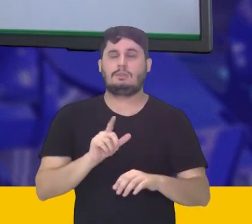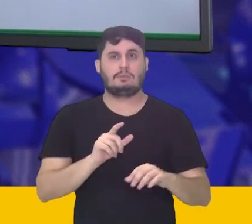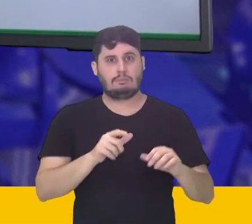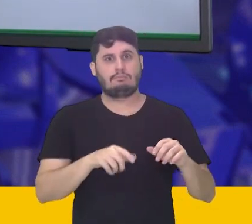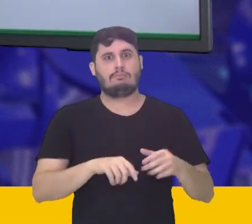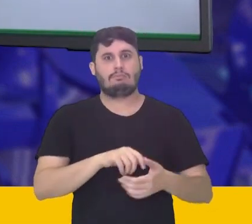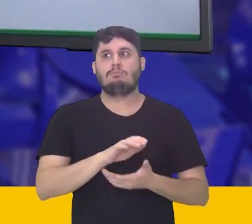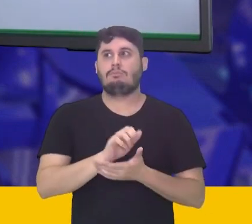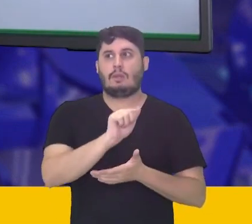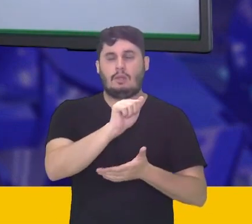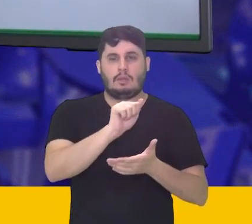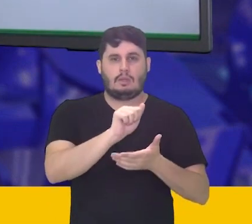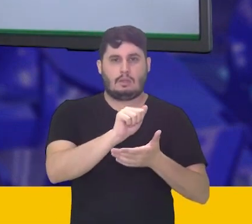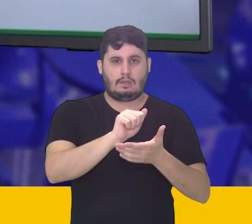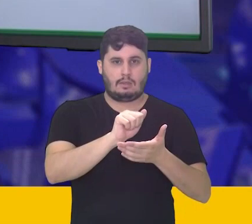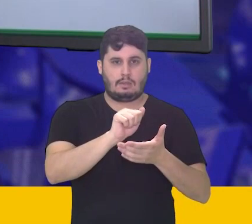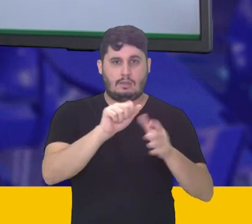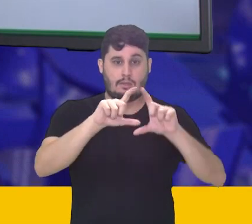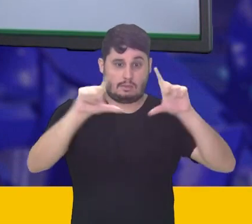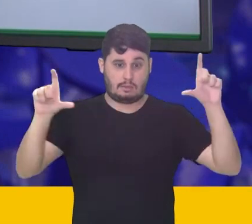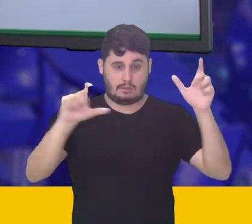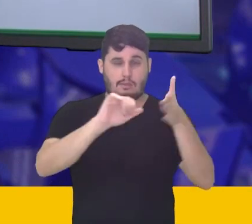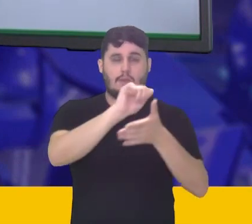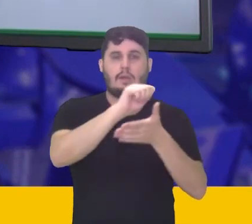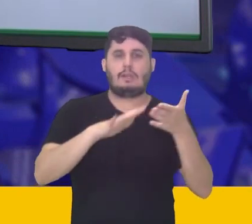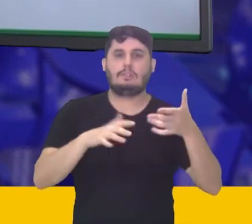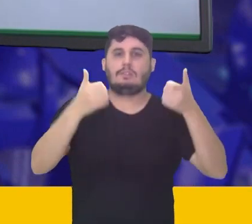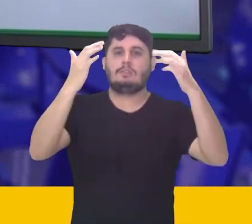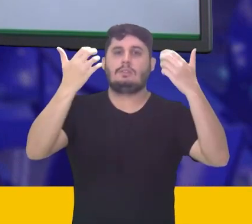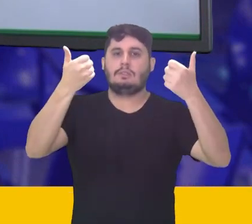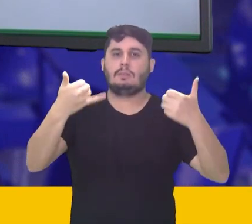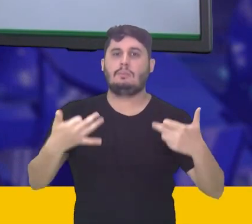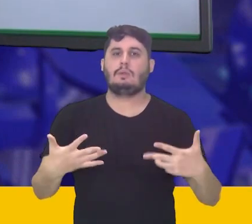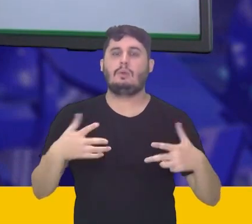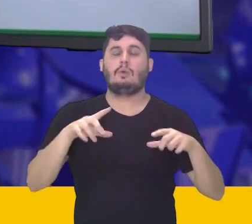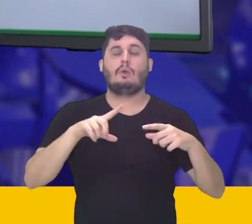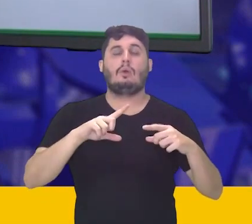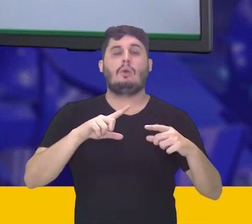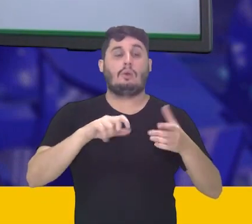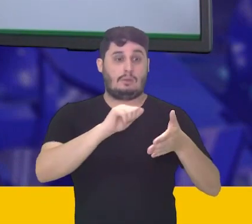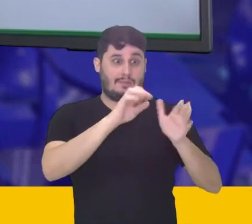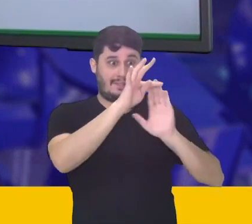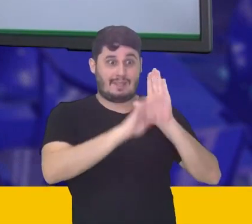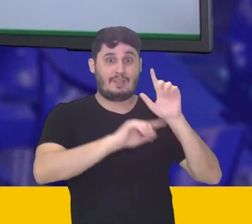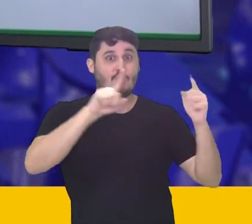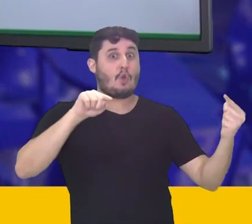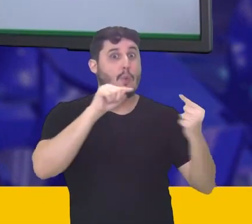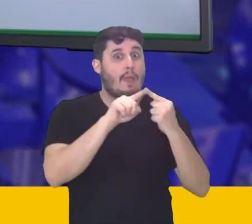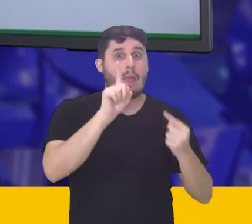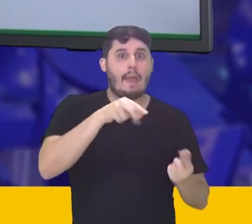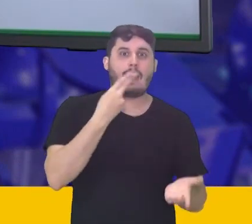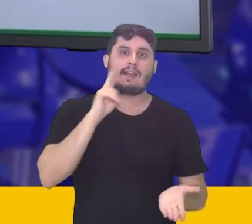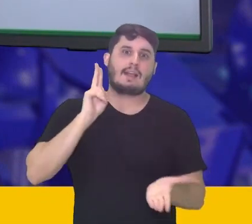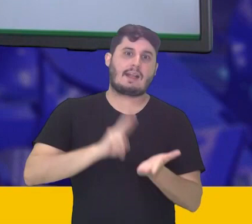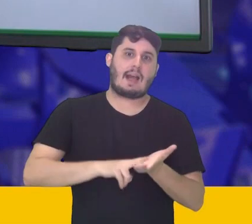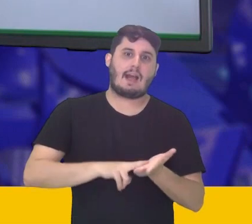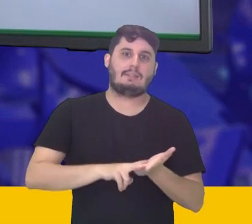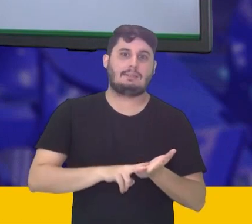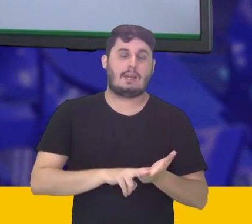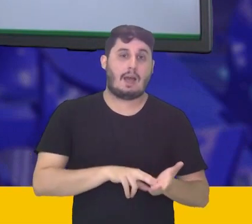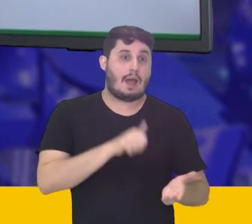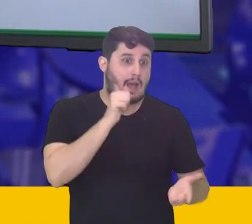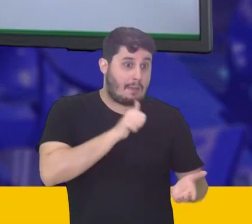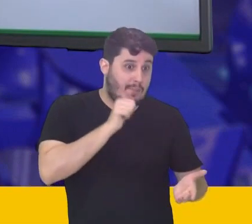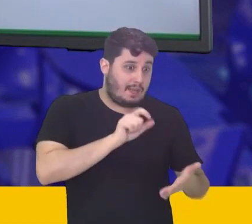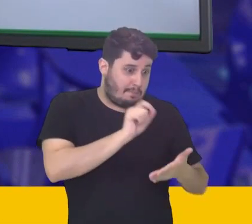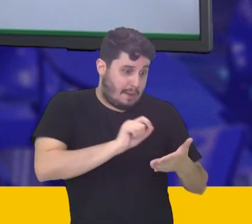atividade, nós sabemos que se trata de uma carta, né? Um endereçamento de uma amiga para outra. Ela já começa ali